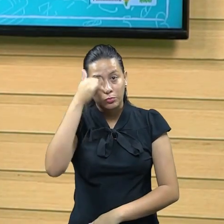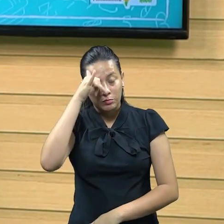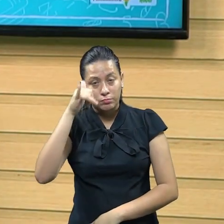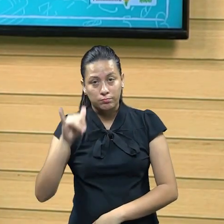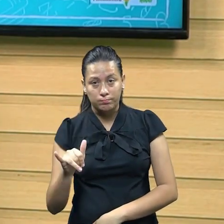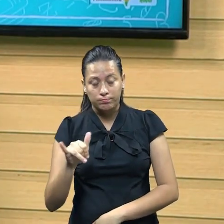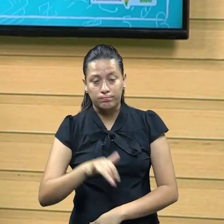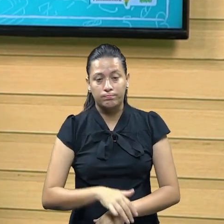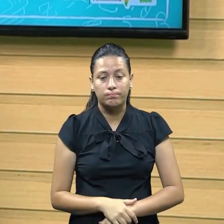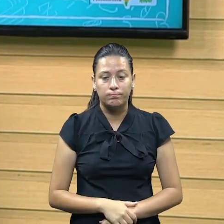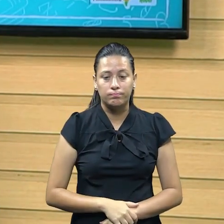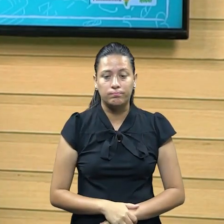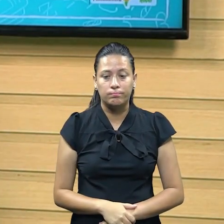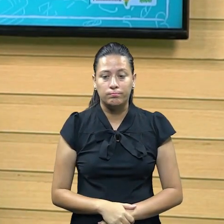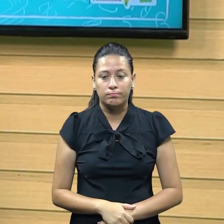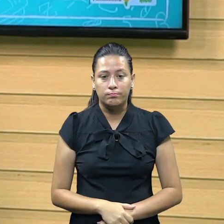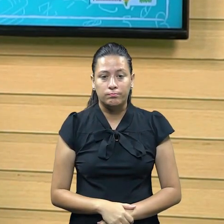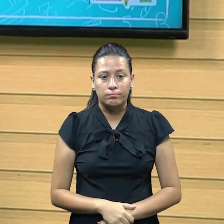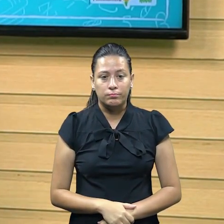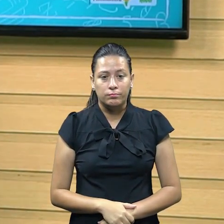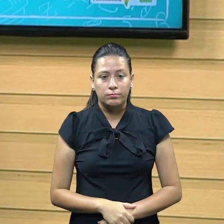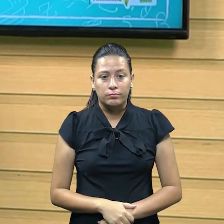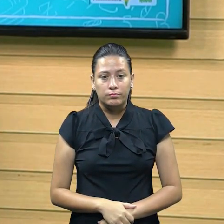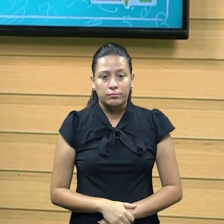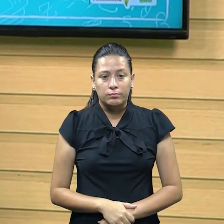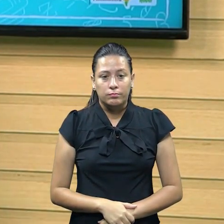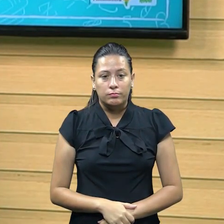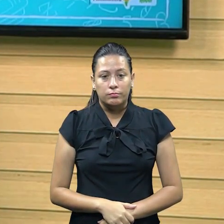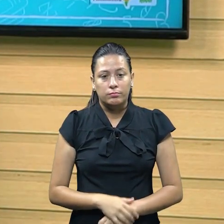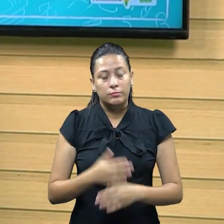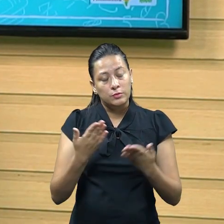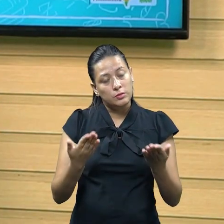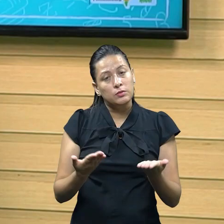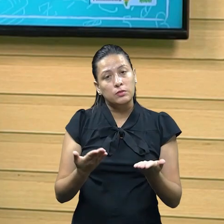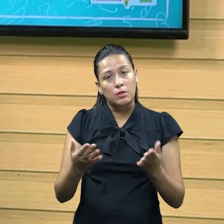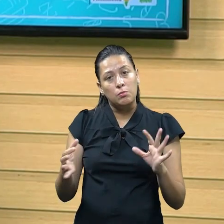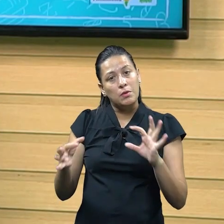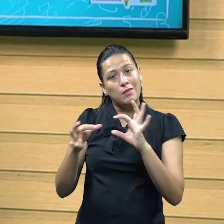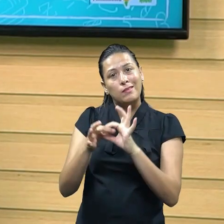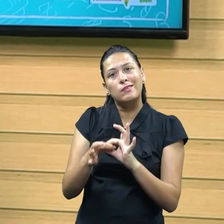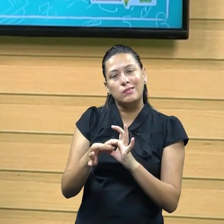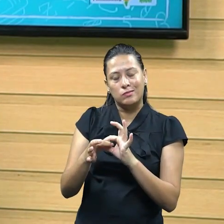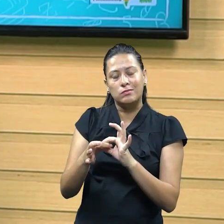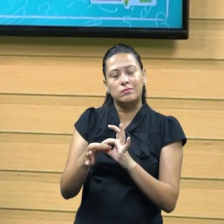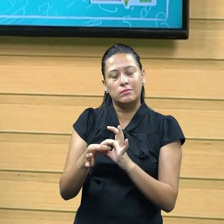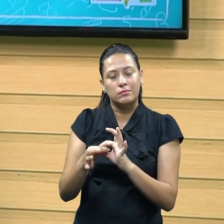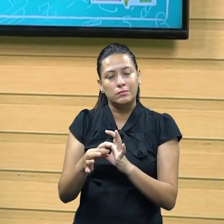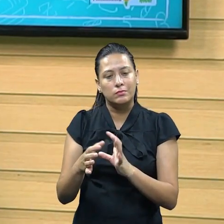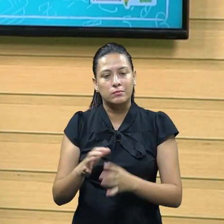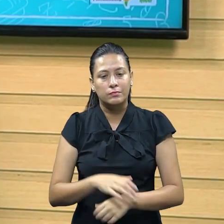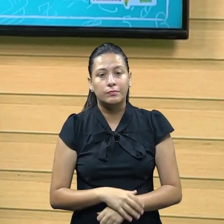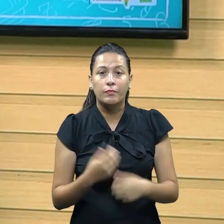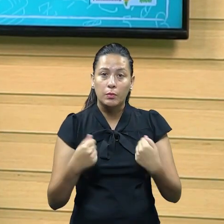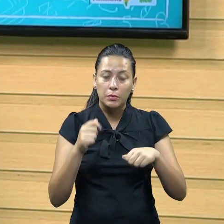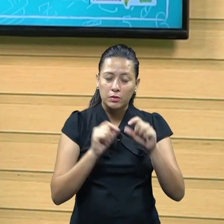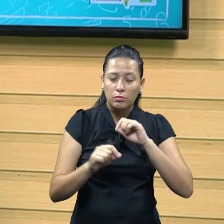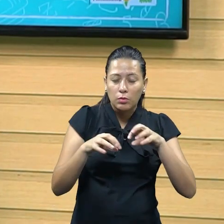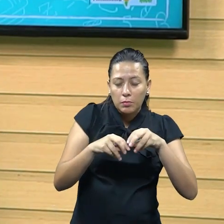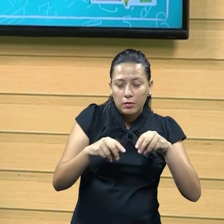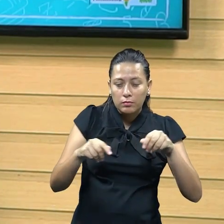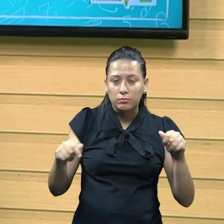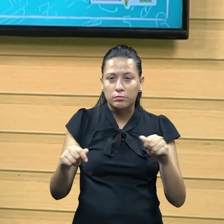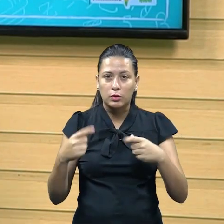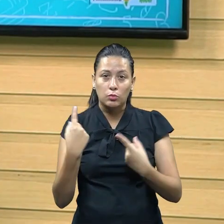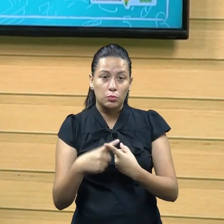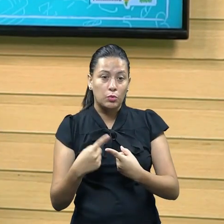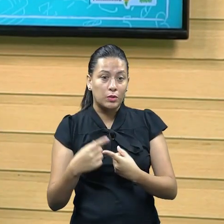que ocorra uma ligação que eles não esperavam, então é necessário que haja o aterramento,